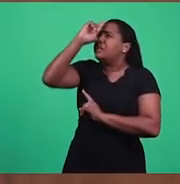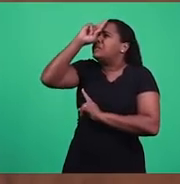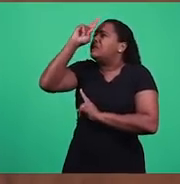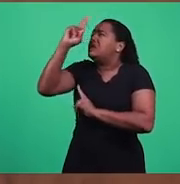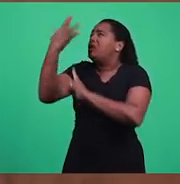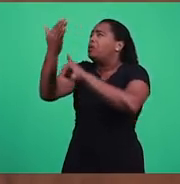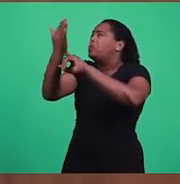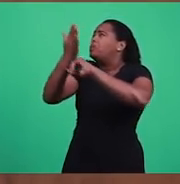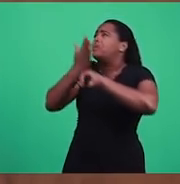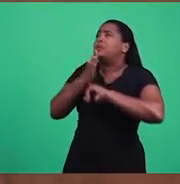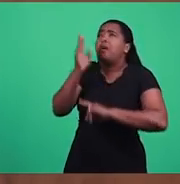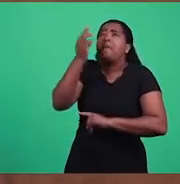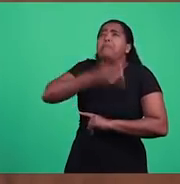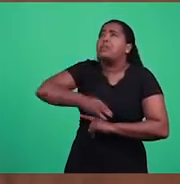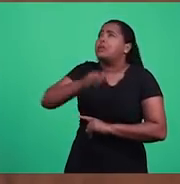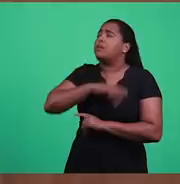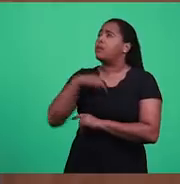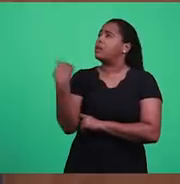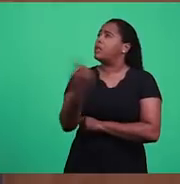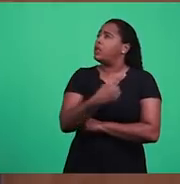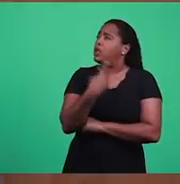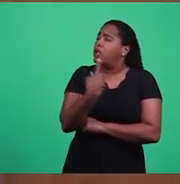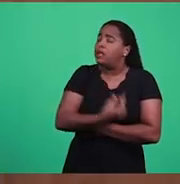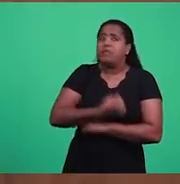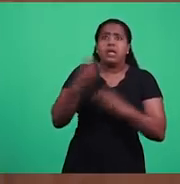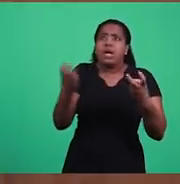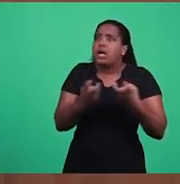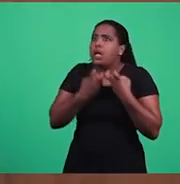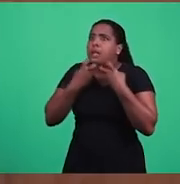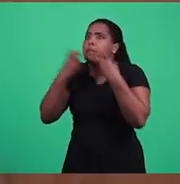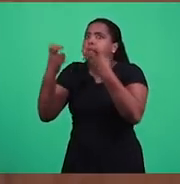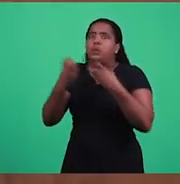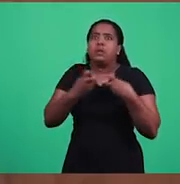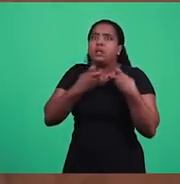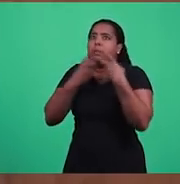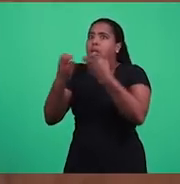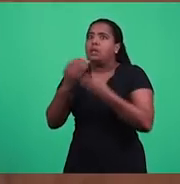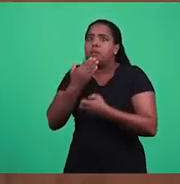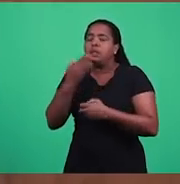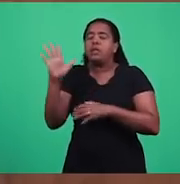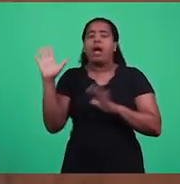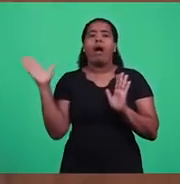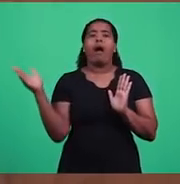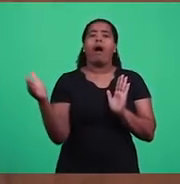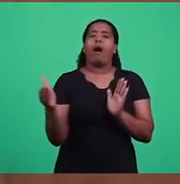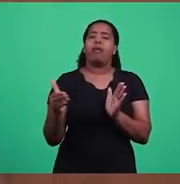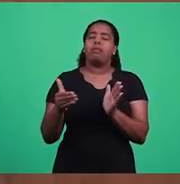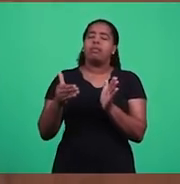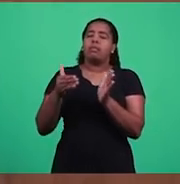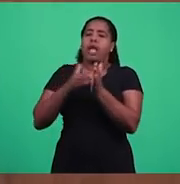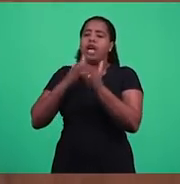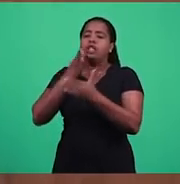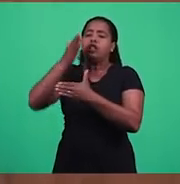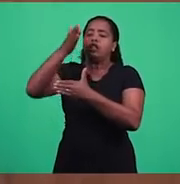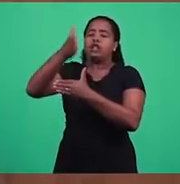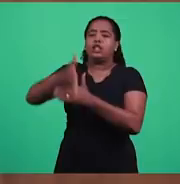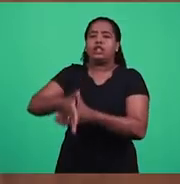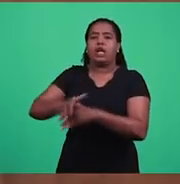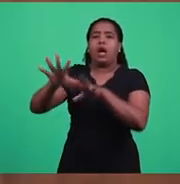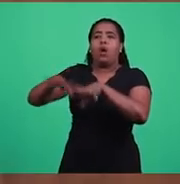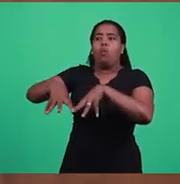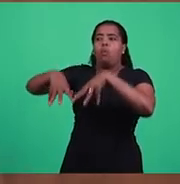tem misericórdia de nós. E ele foi clamando, até chegar à porta do palácio do